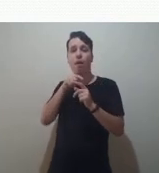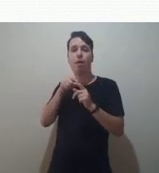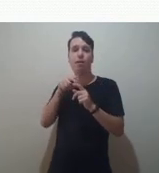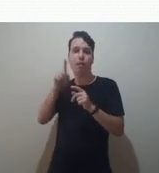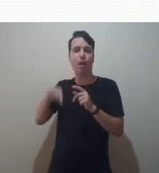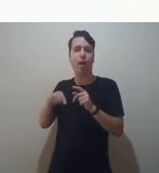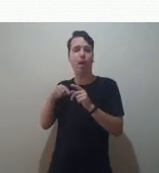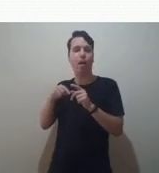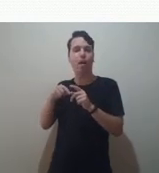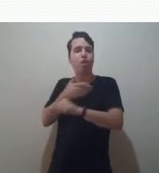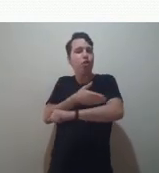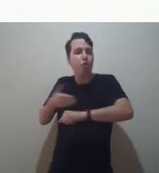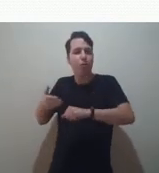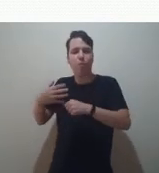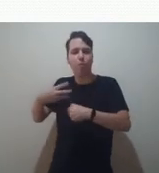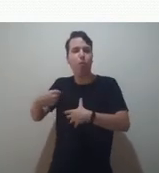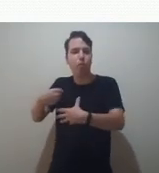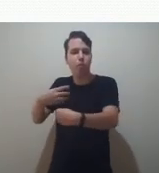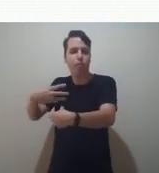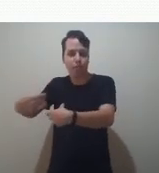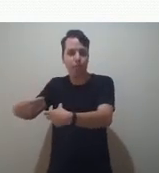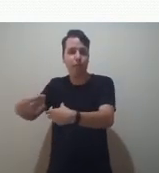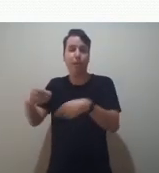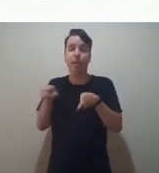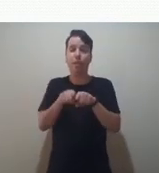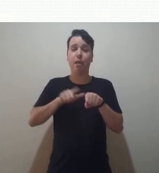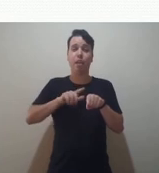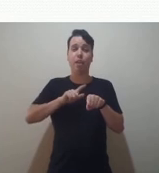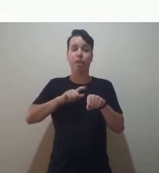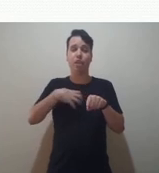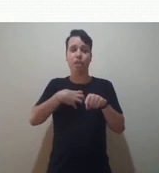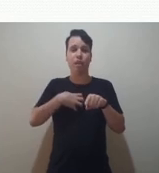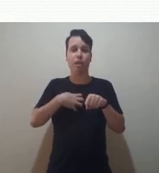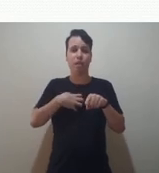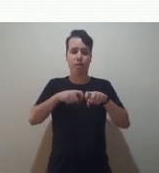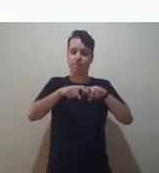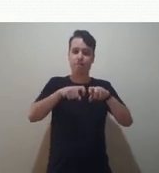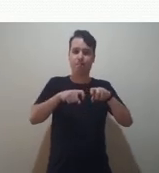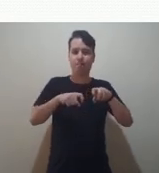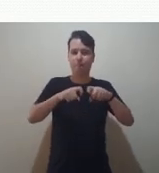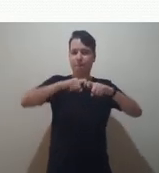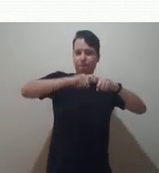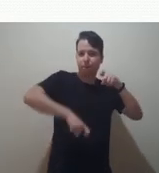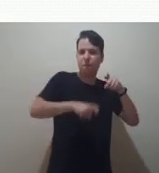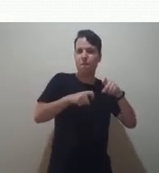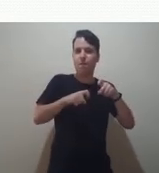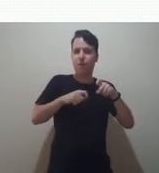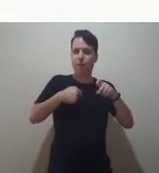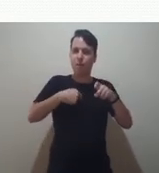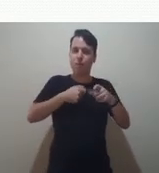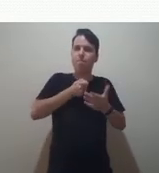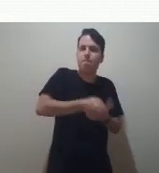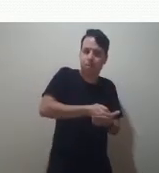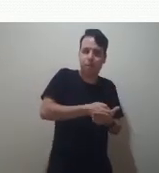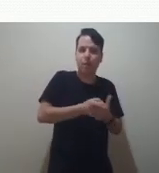reprodutores. Também em casos que ocorre a separação forçada durante o coito.